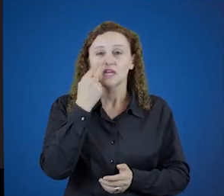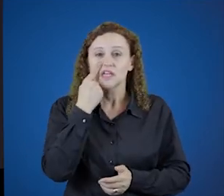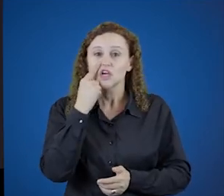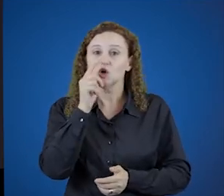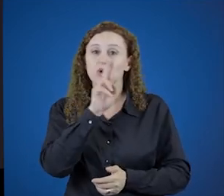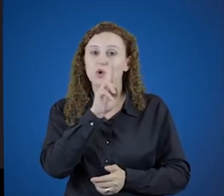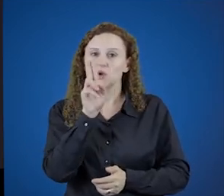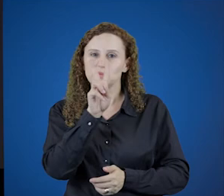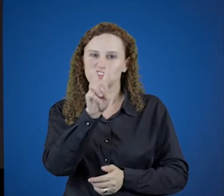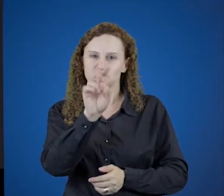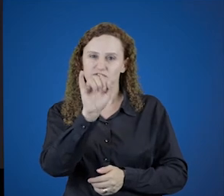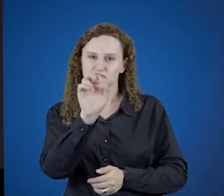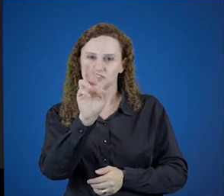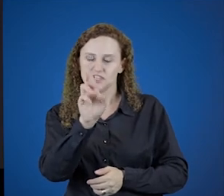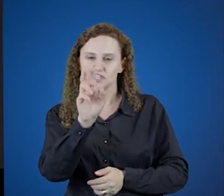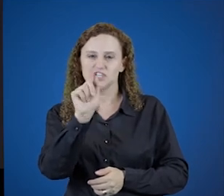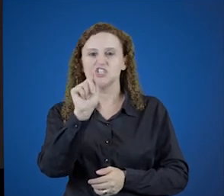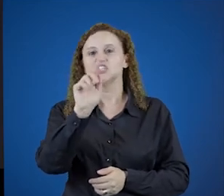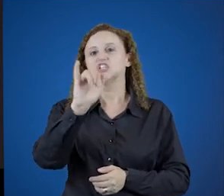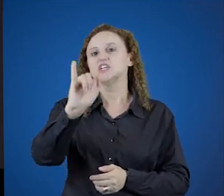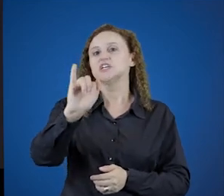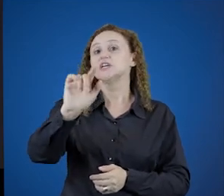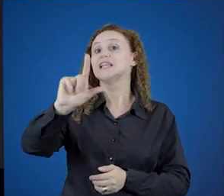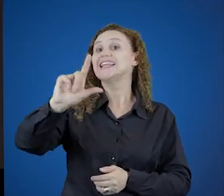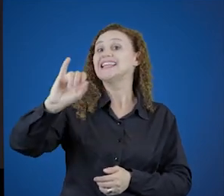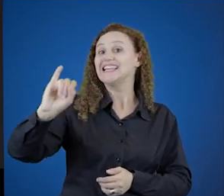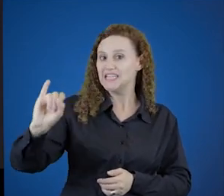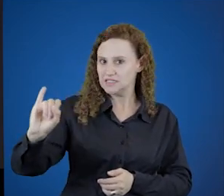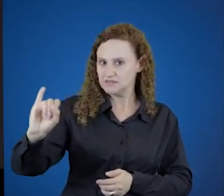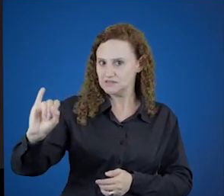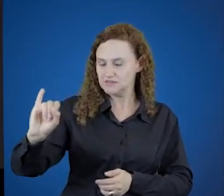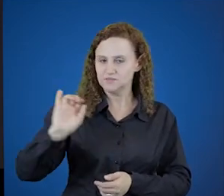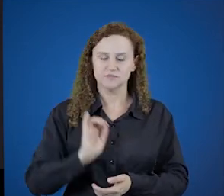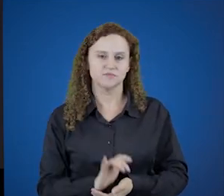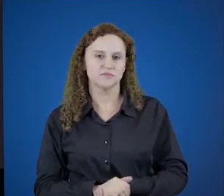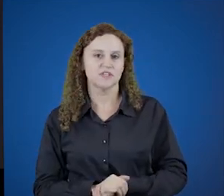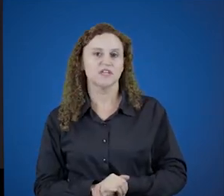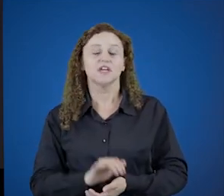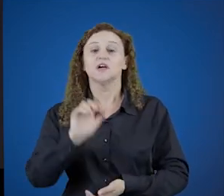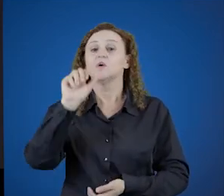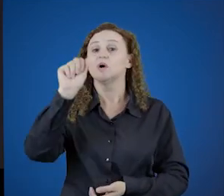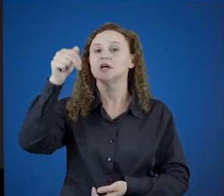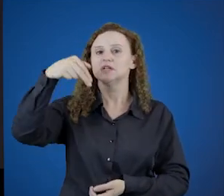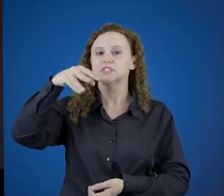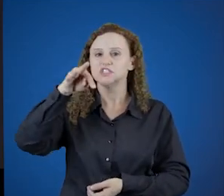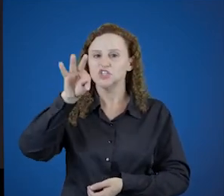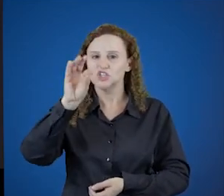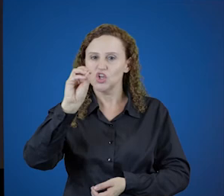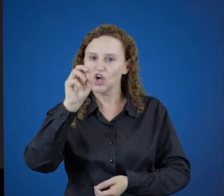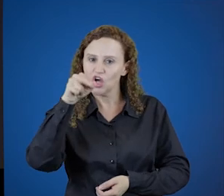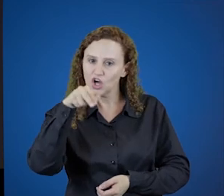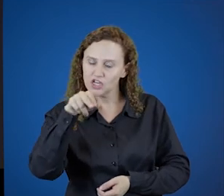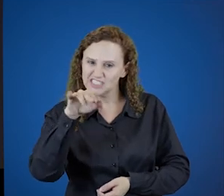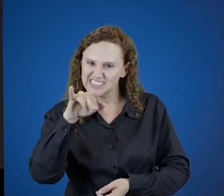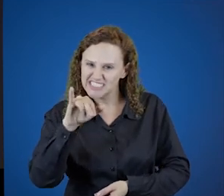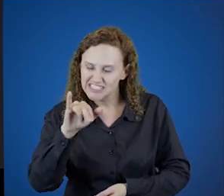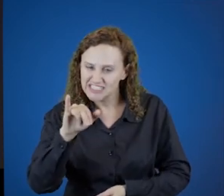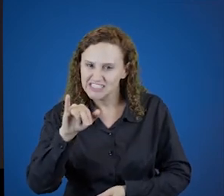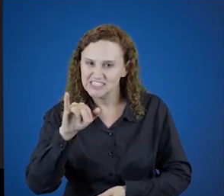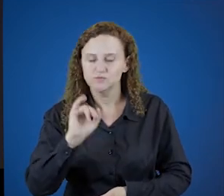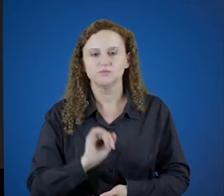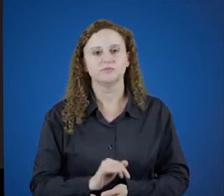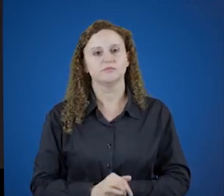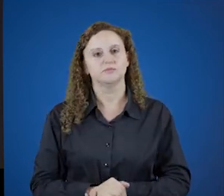vocativo singular de virgilius vigile vocativo singular de antonius